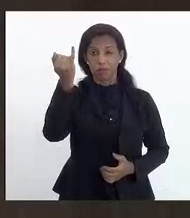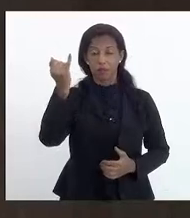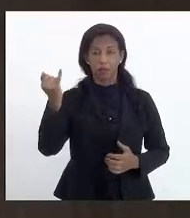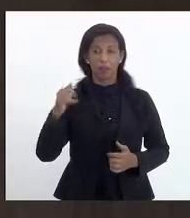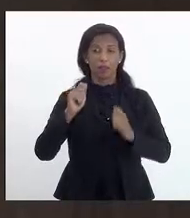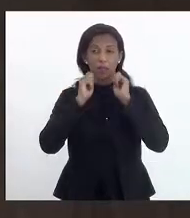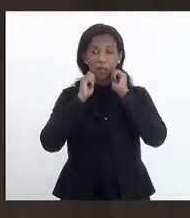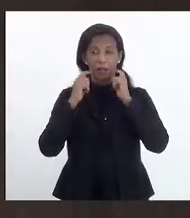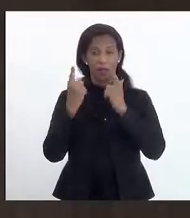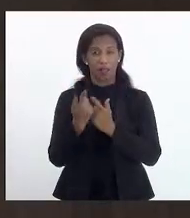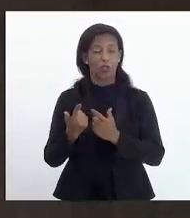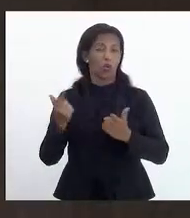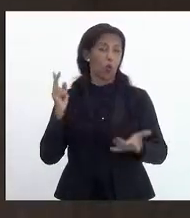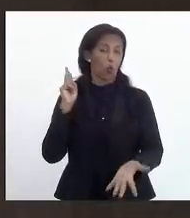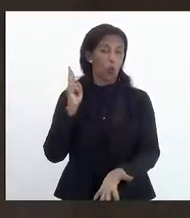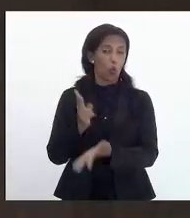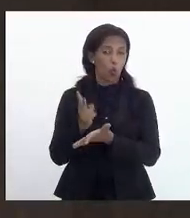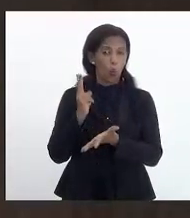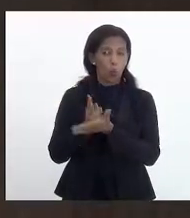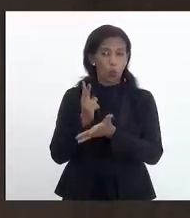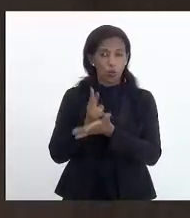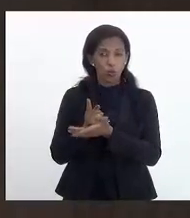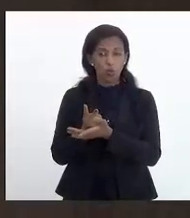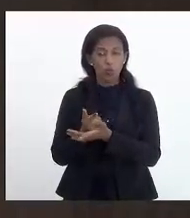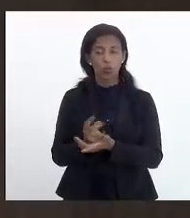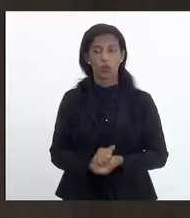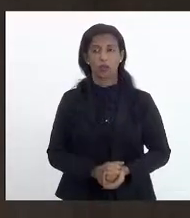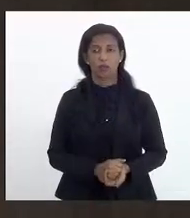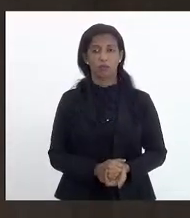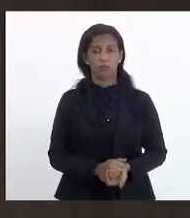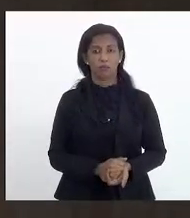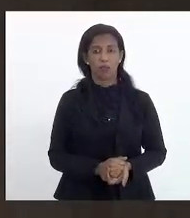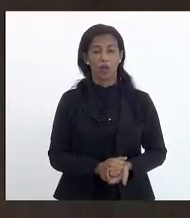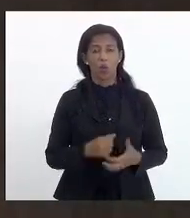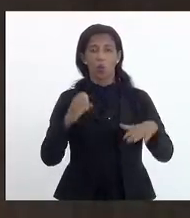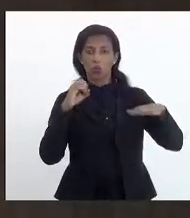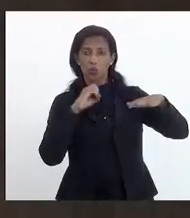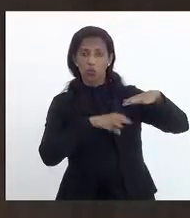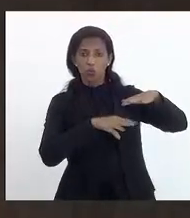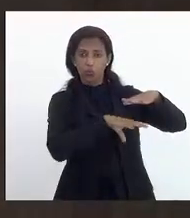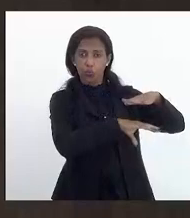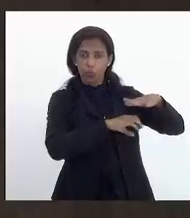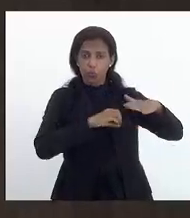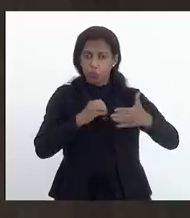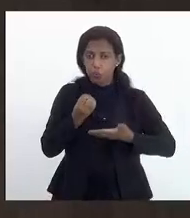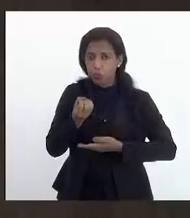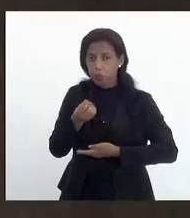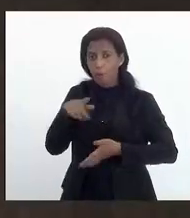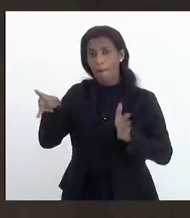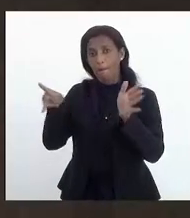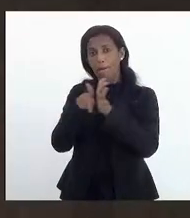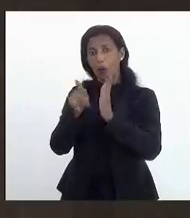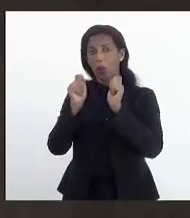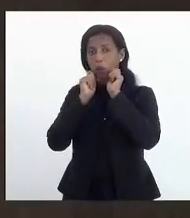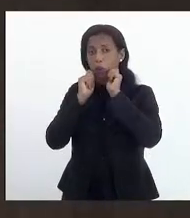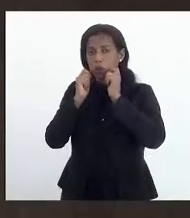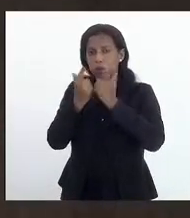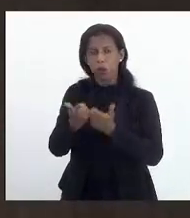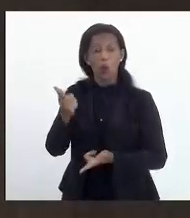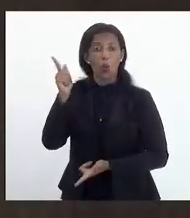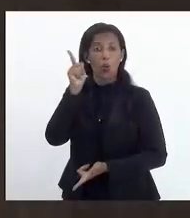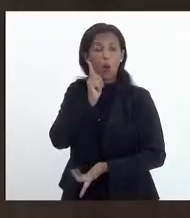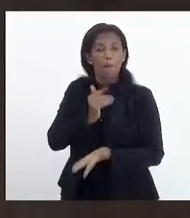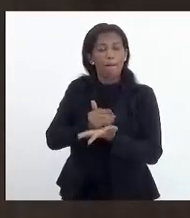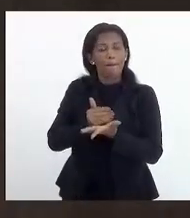continue estabelecendo os fundos adquiridos dentro da própria Assembleia Legislativa, adquiridos